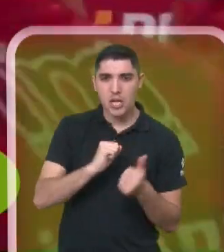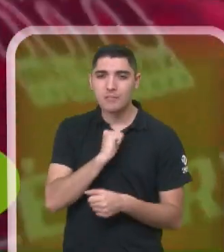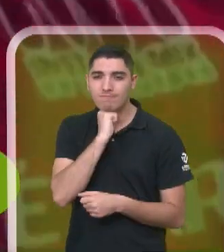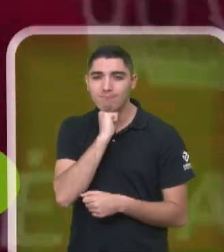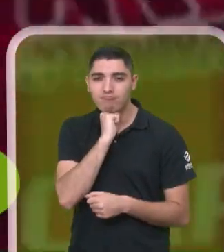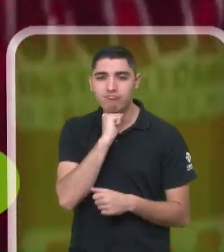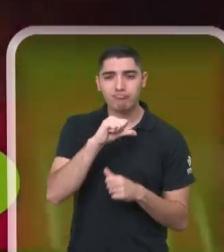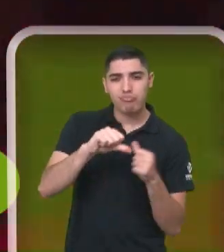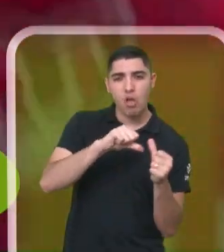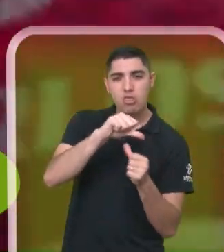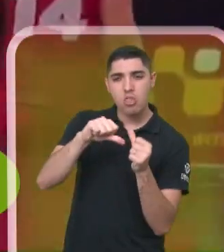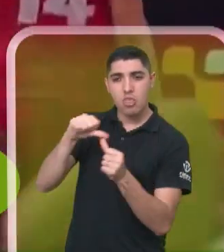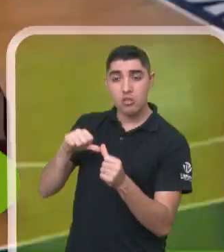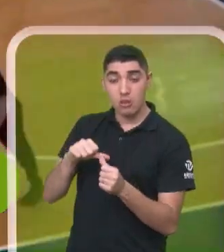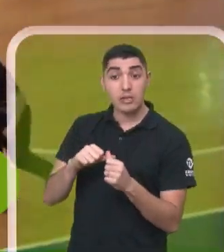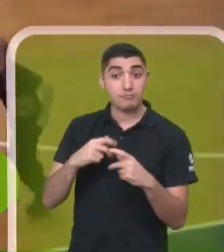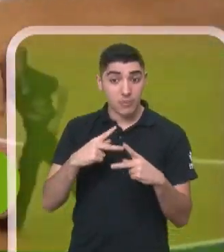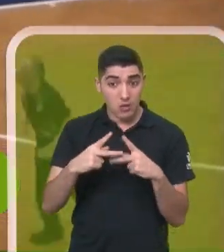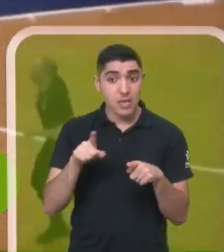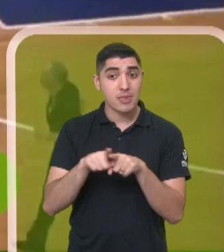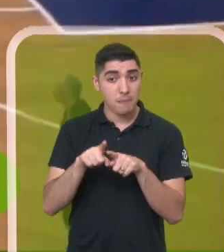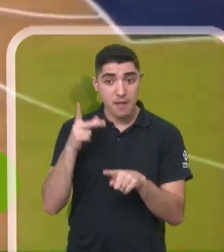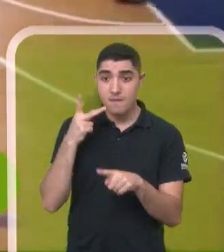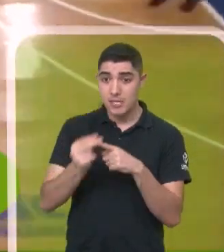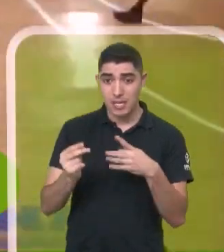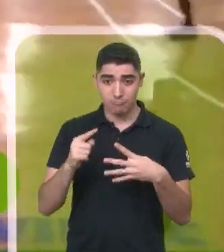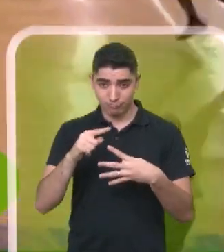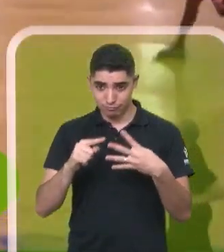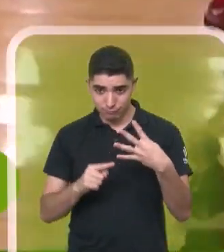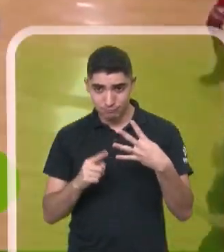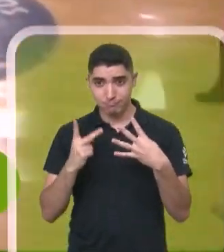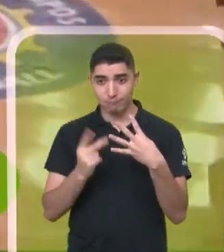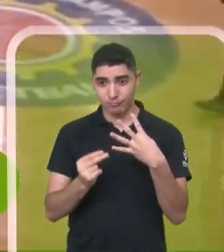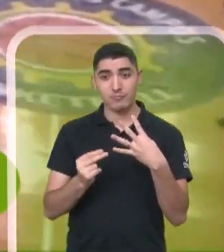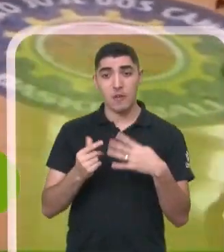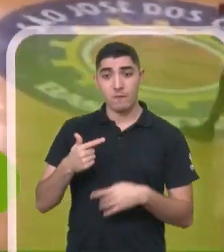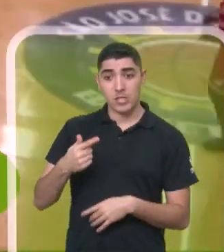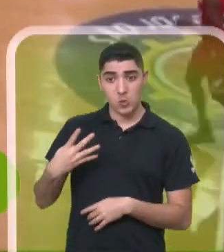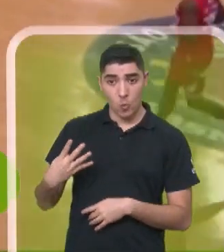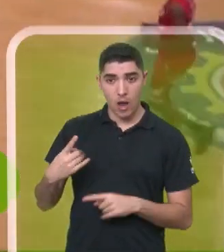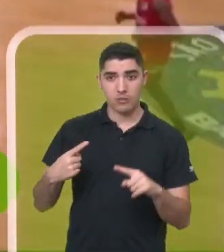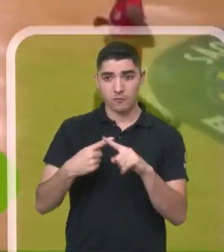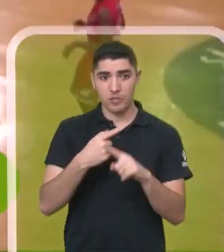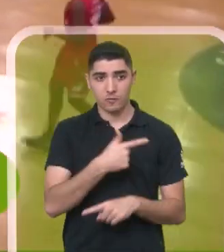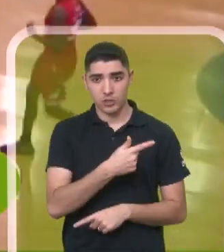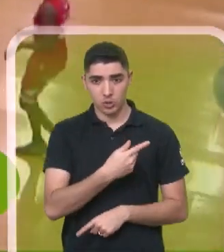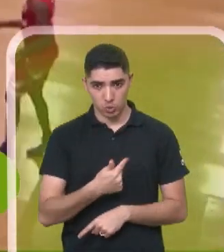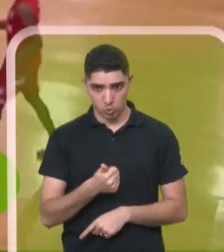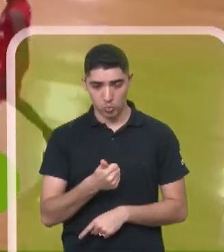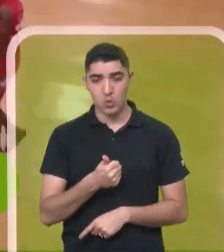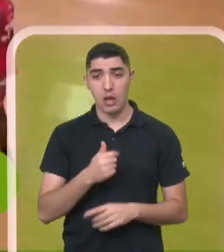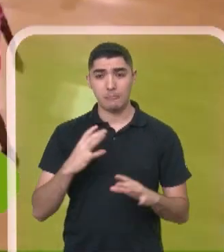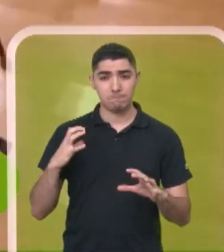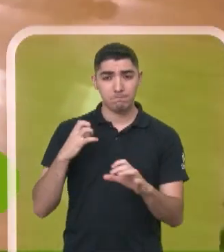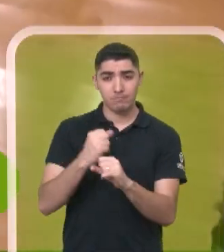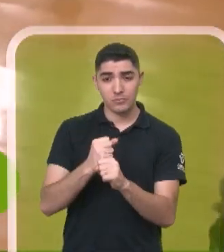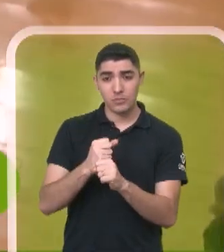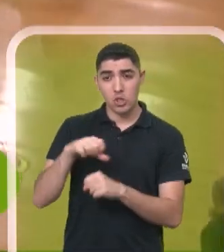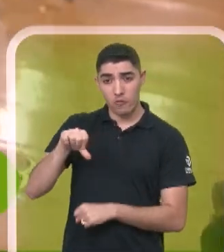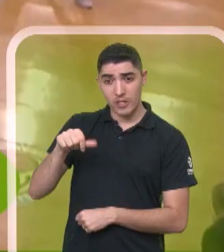São José venceu também o último período por 24 a 21 e o jogo com o placar elástico de 97 São